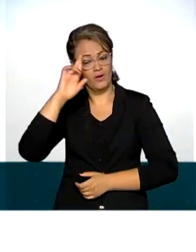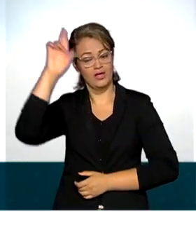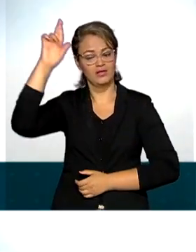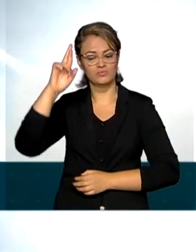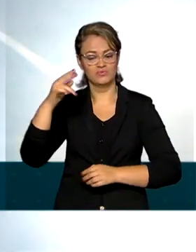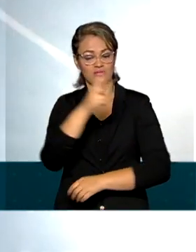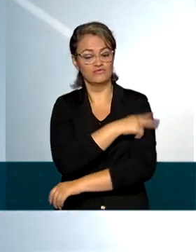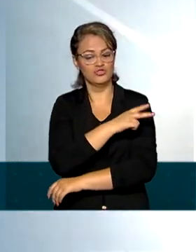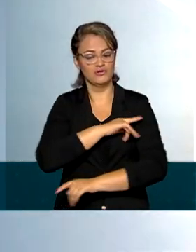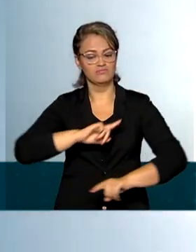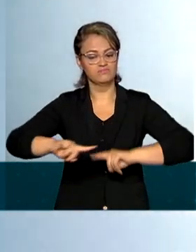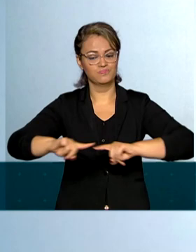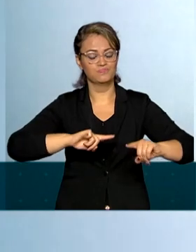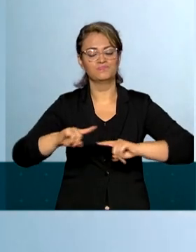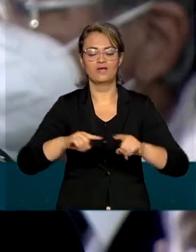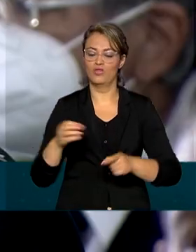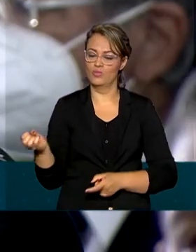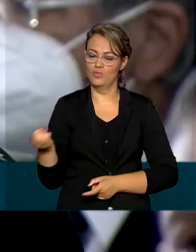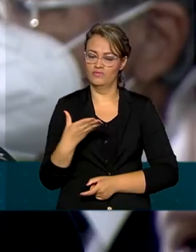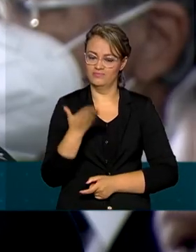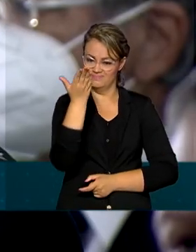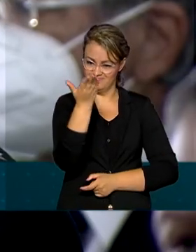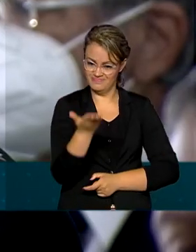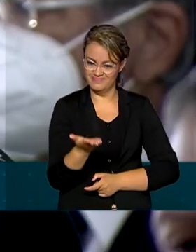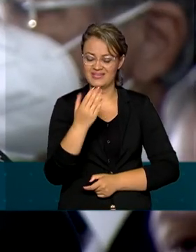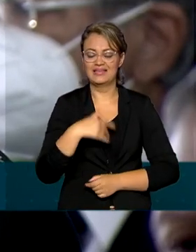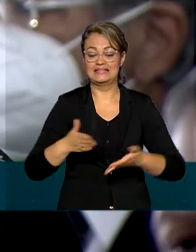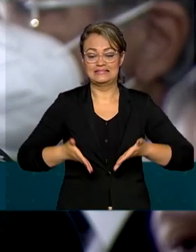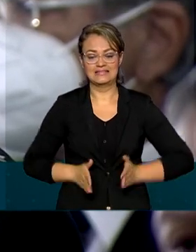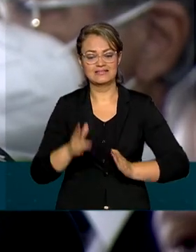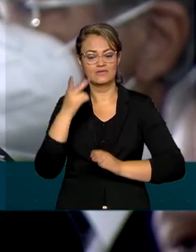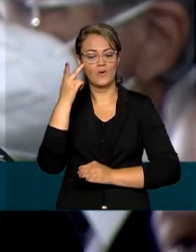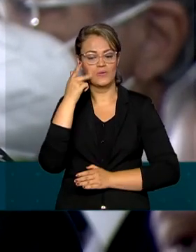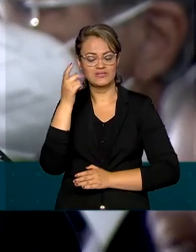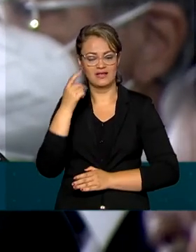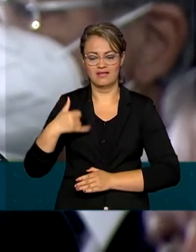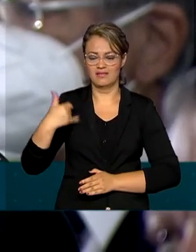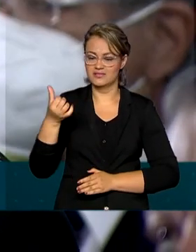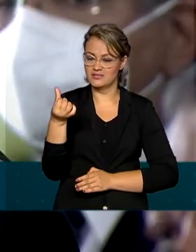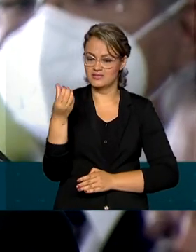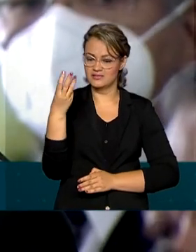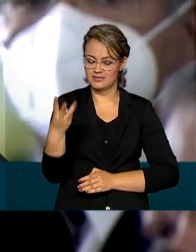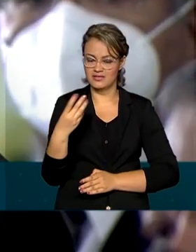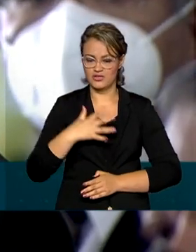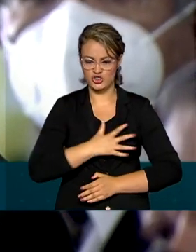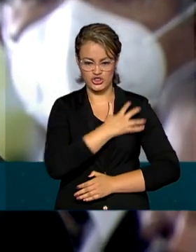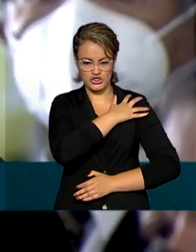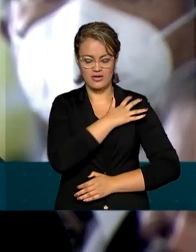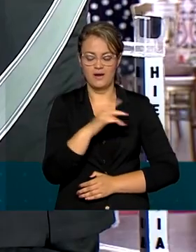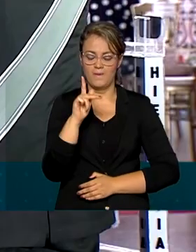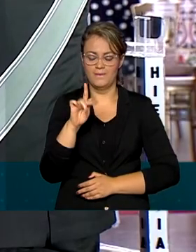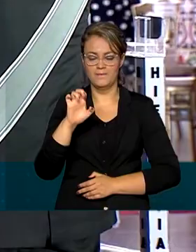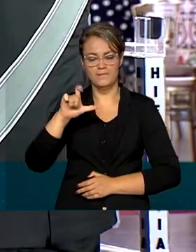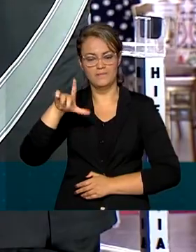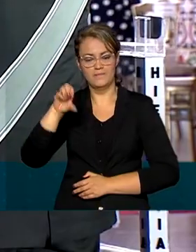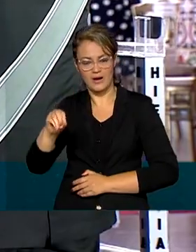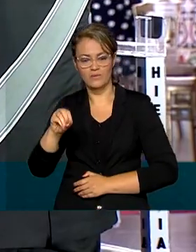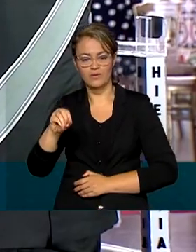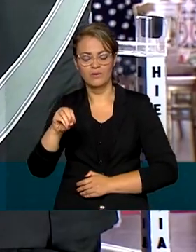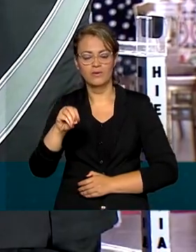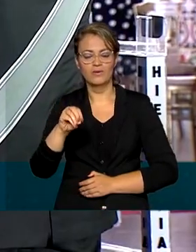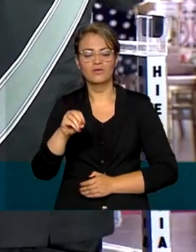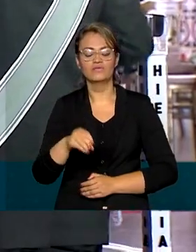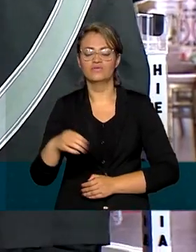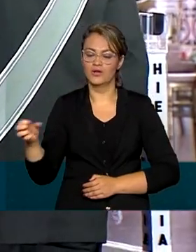coordenadas pelo novo comandante. Cearense com 63 anos, o general Paulo Sérgio Nogueira de Oliveira